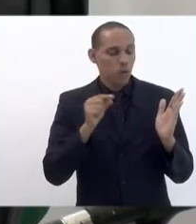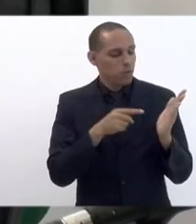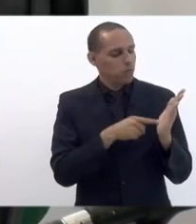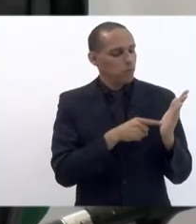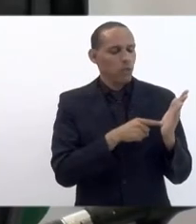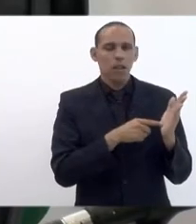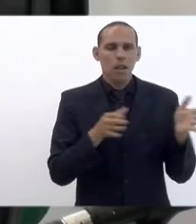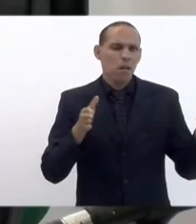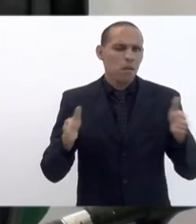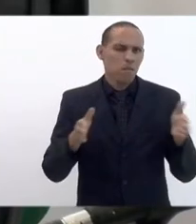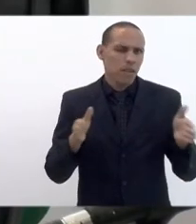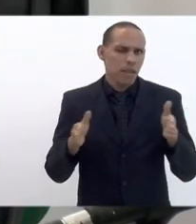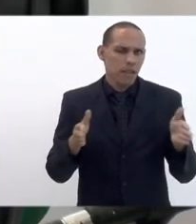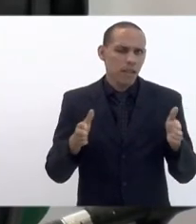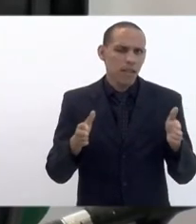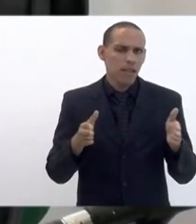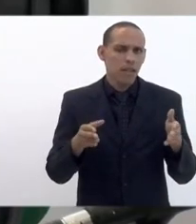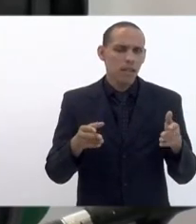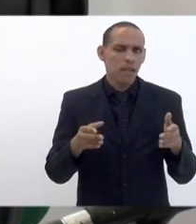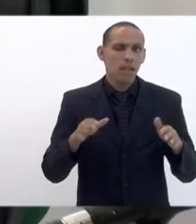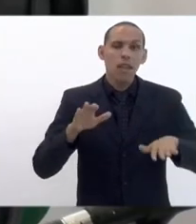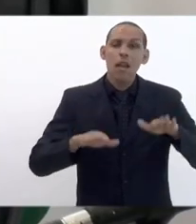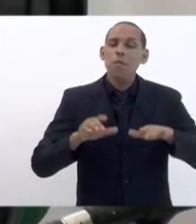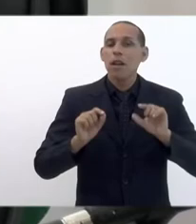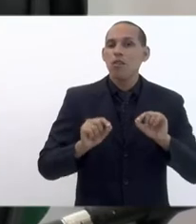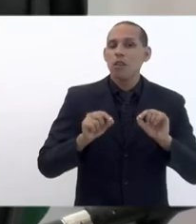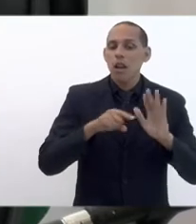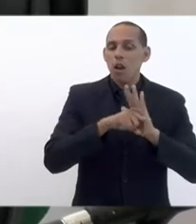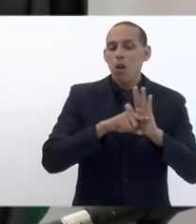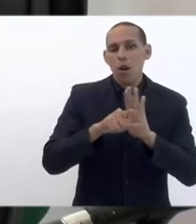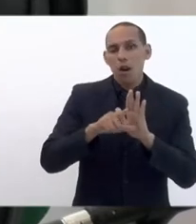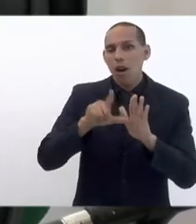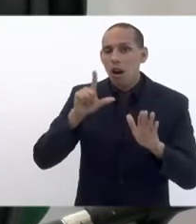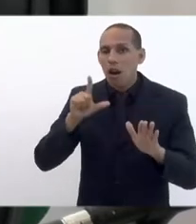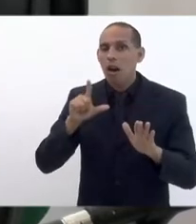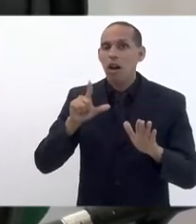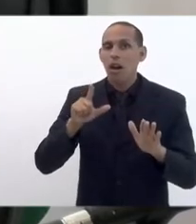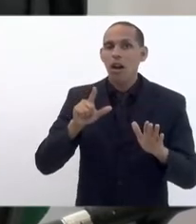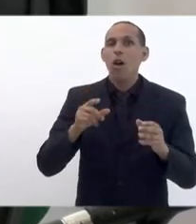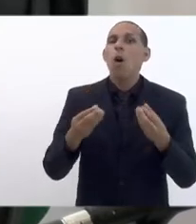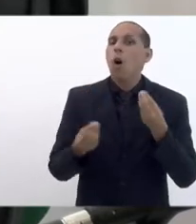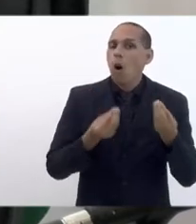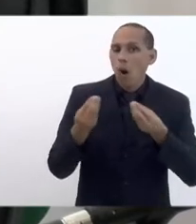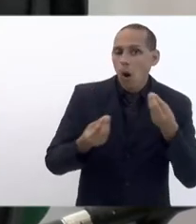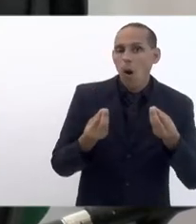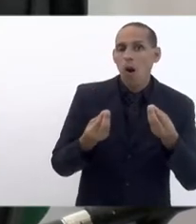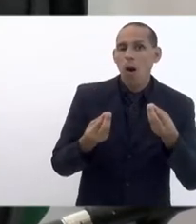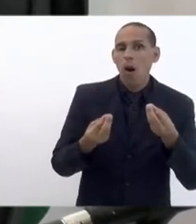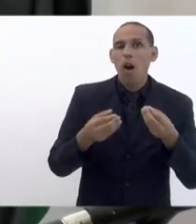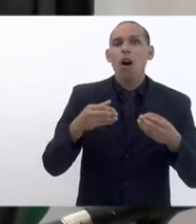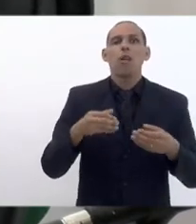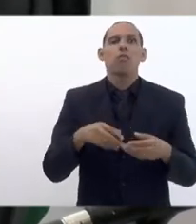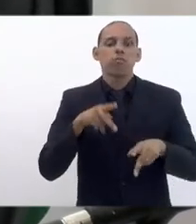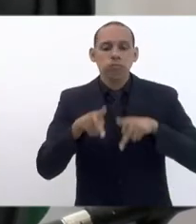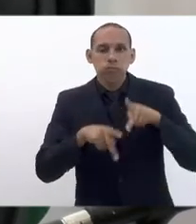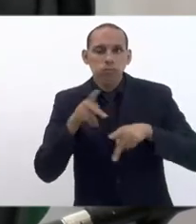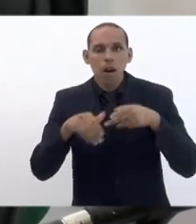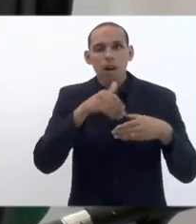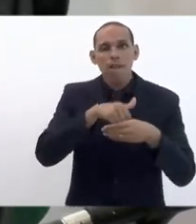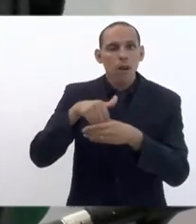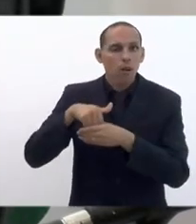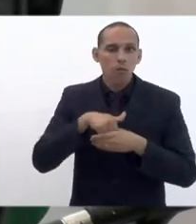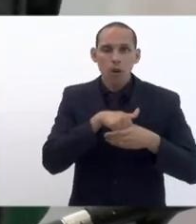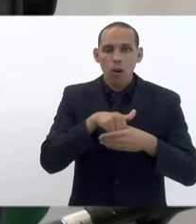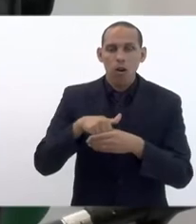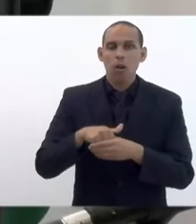período específico determinado por lei complementar, depende de consulta prévia, mediante plebiscito e estudo de viabilidade municipal. São as